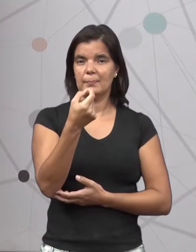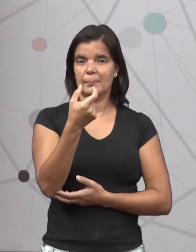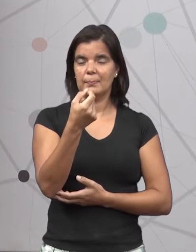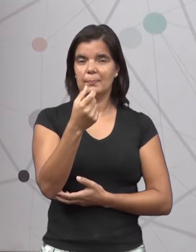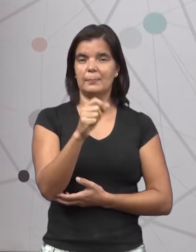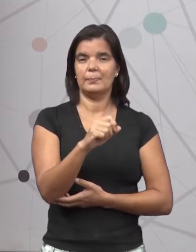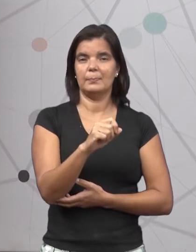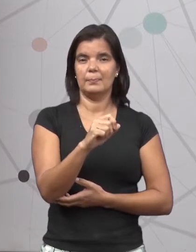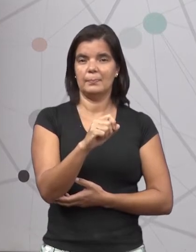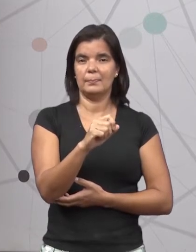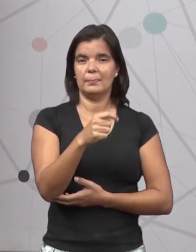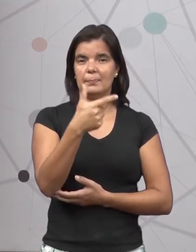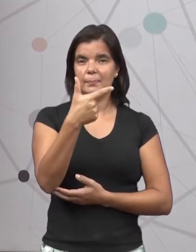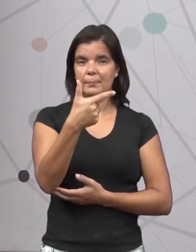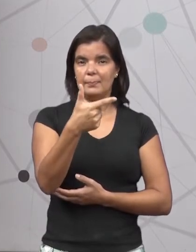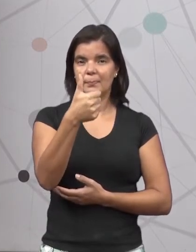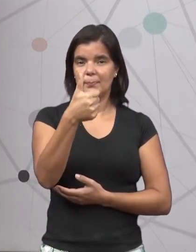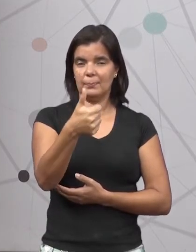20,